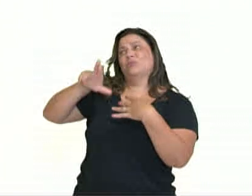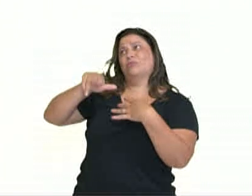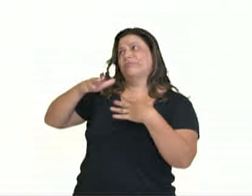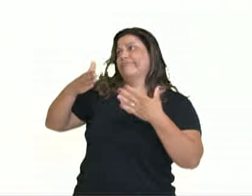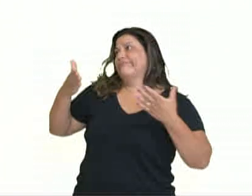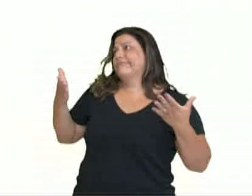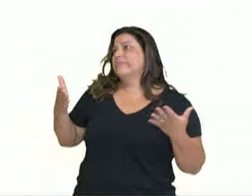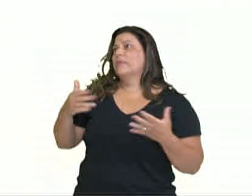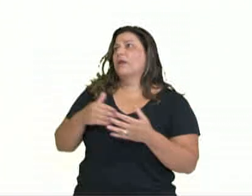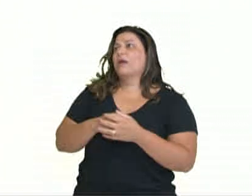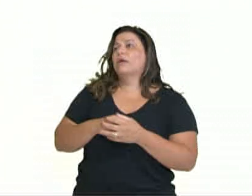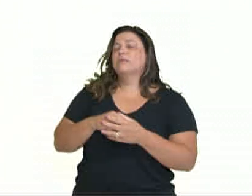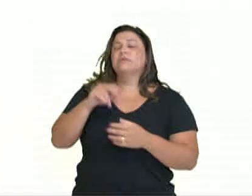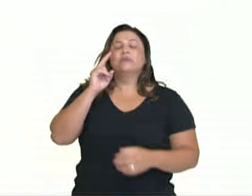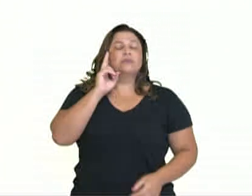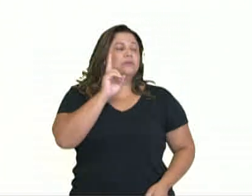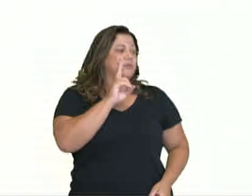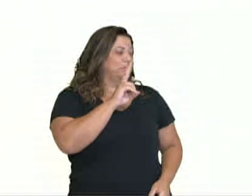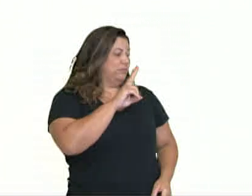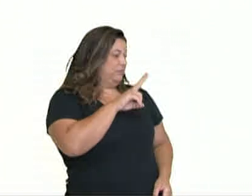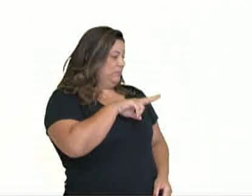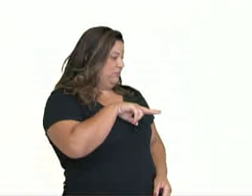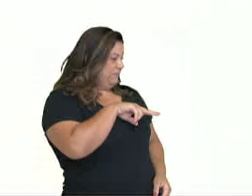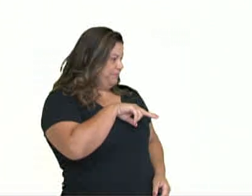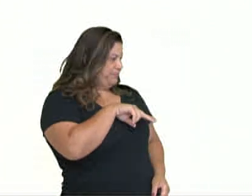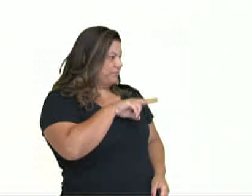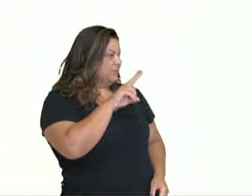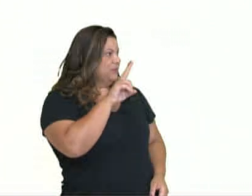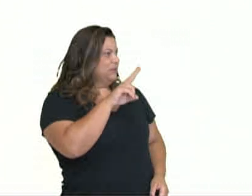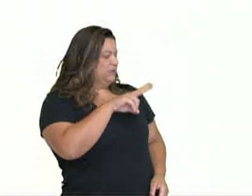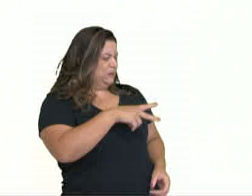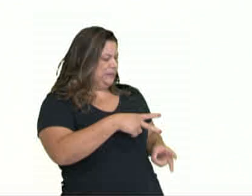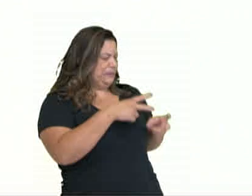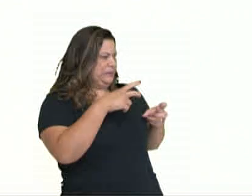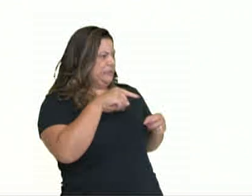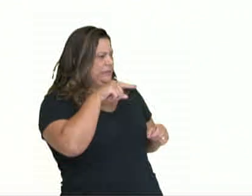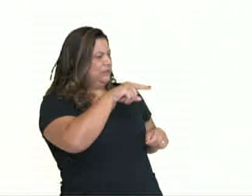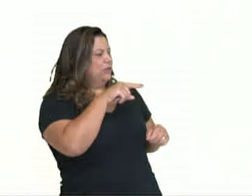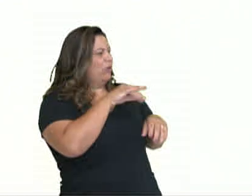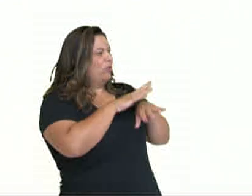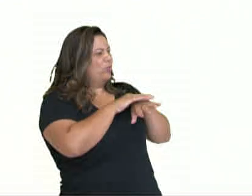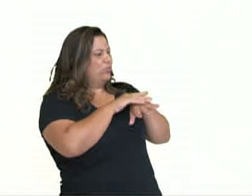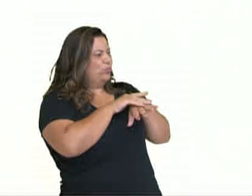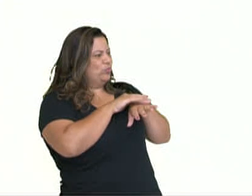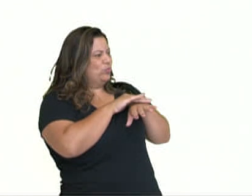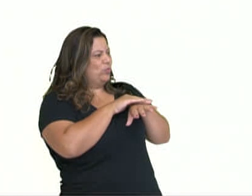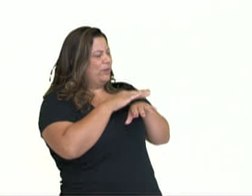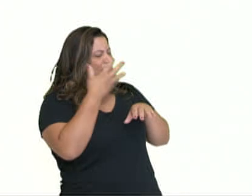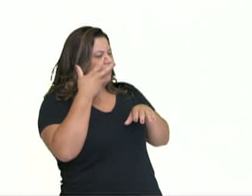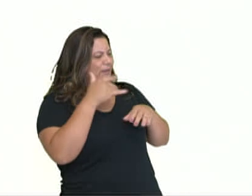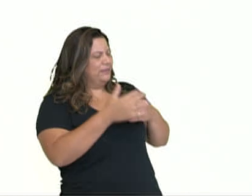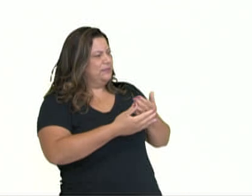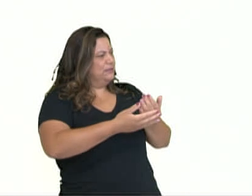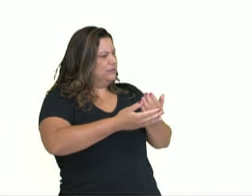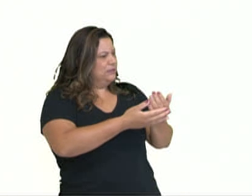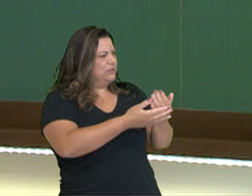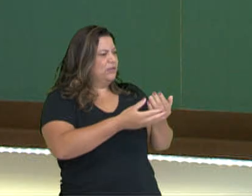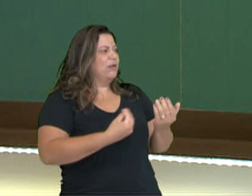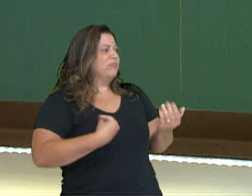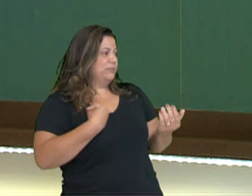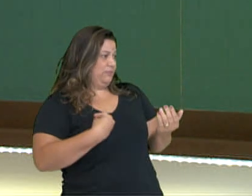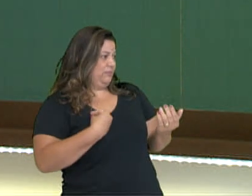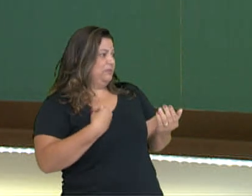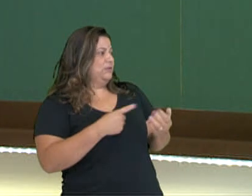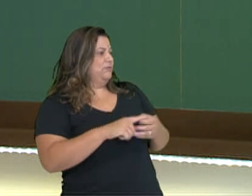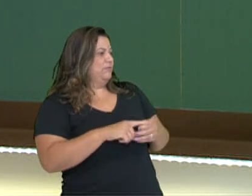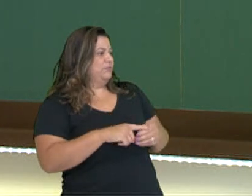Era preciso desviar o assunto para aquele filho que estava ali, doente, embora, mas vivo. E esse,